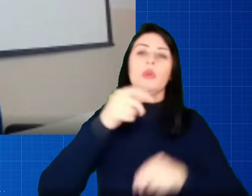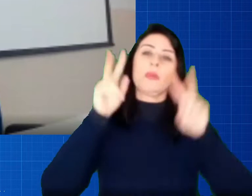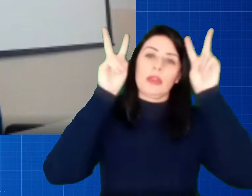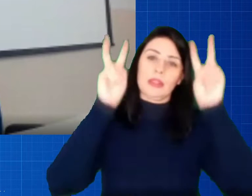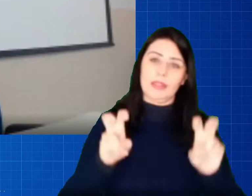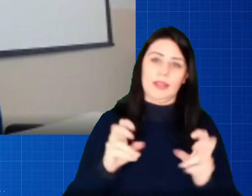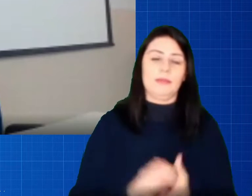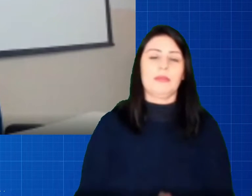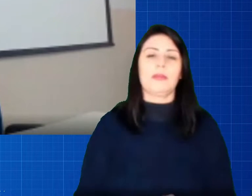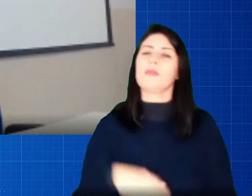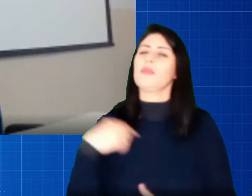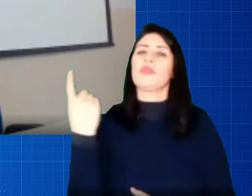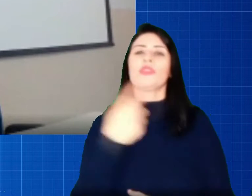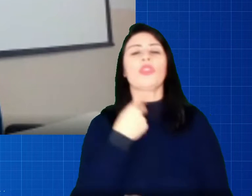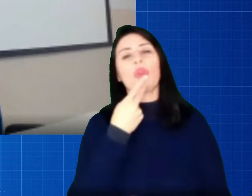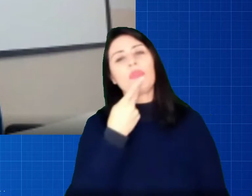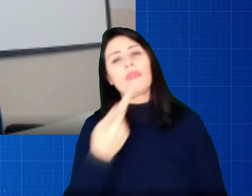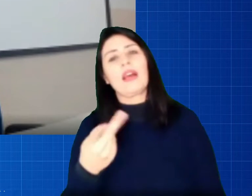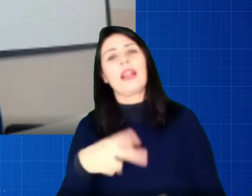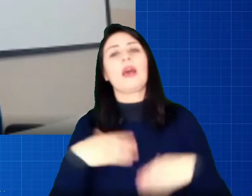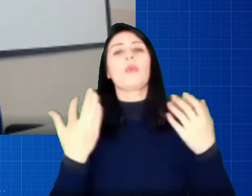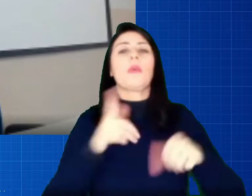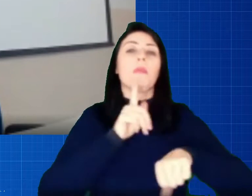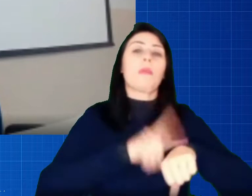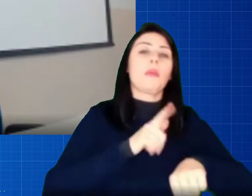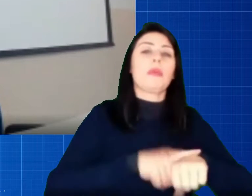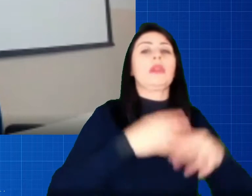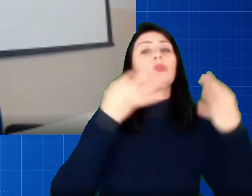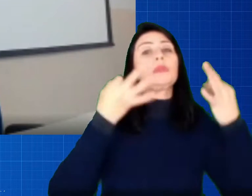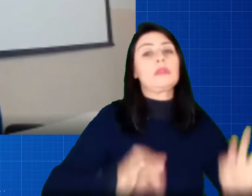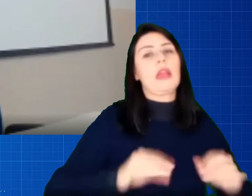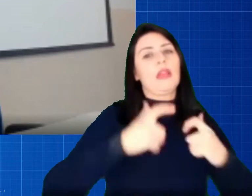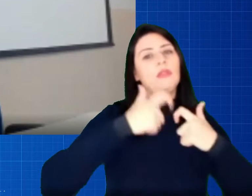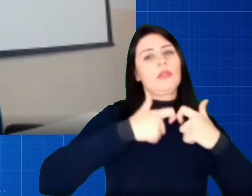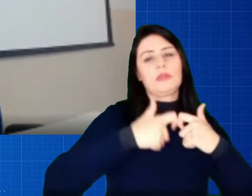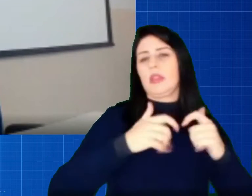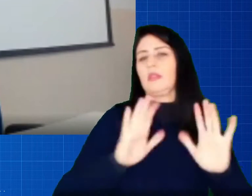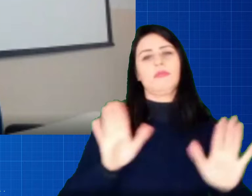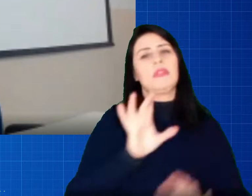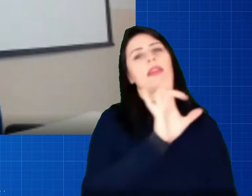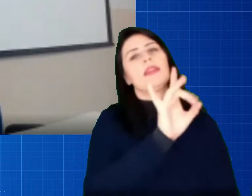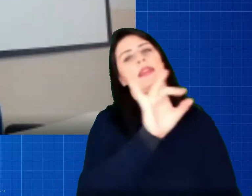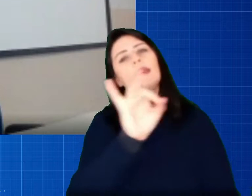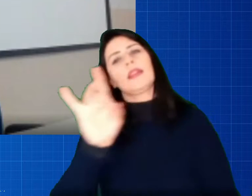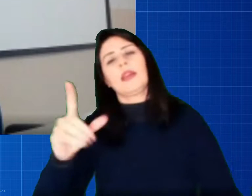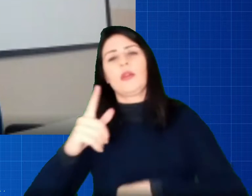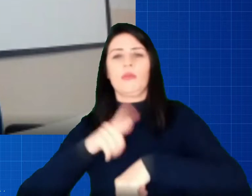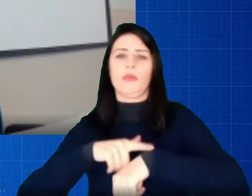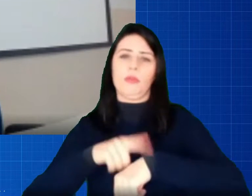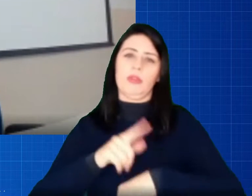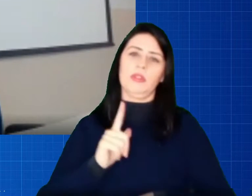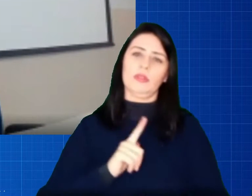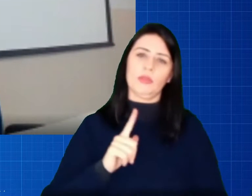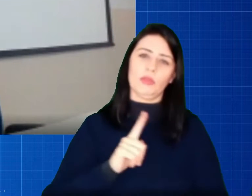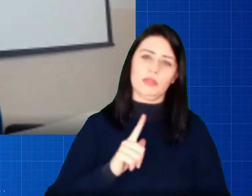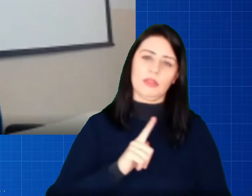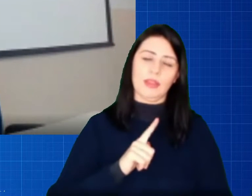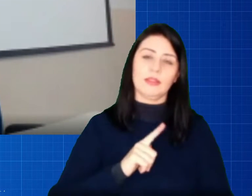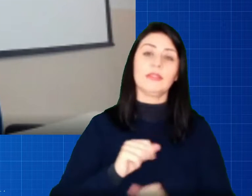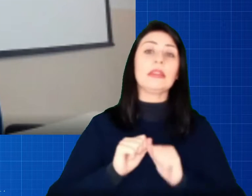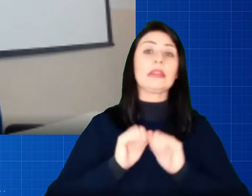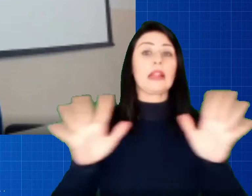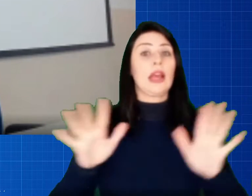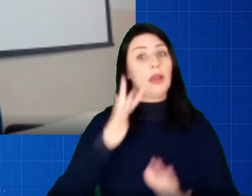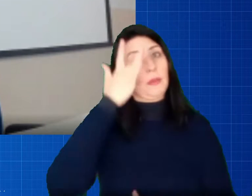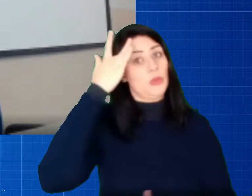A gente não fala aqui qual momento é ideal para ter relação sexual. Cada um tem seu momento, né?